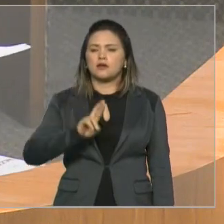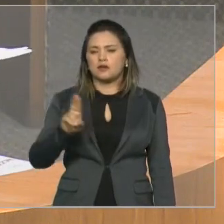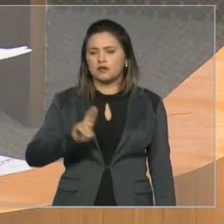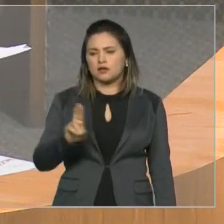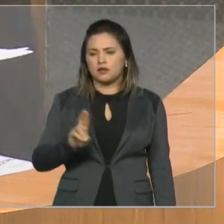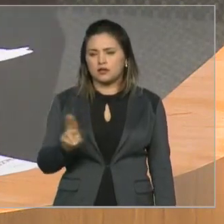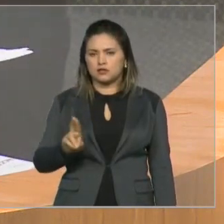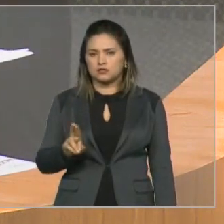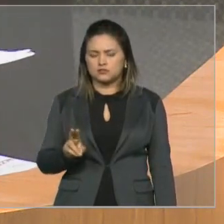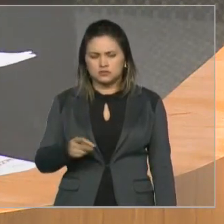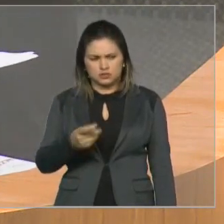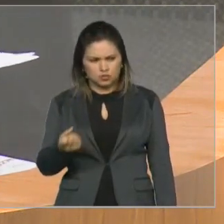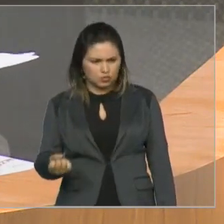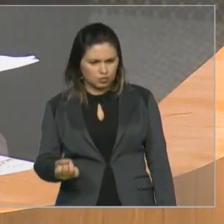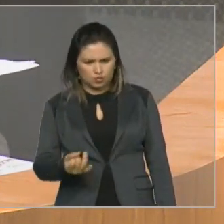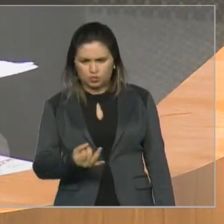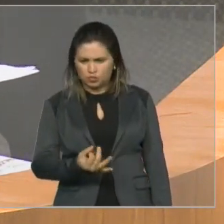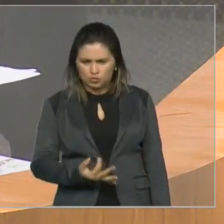quantia.